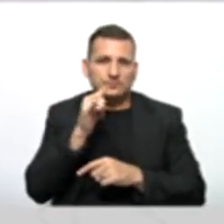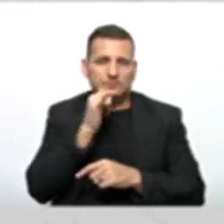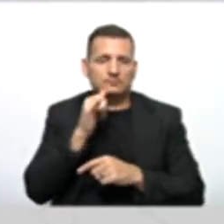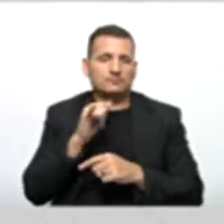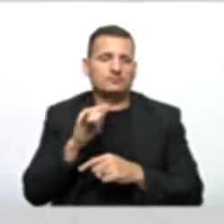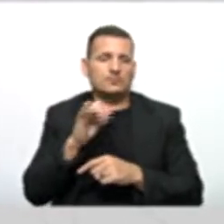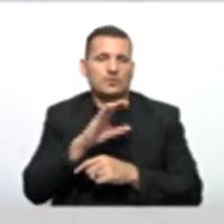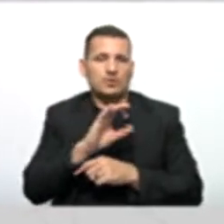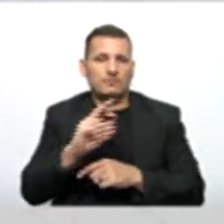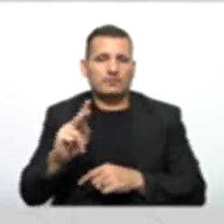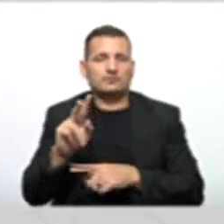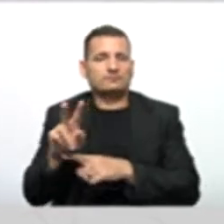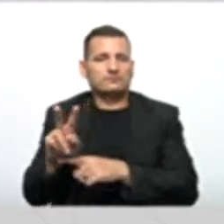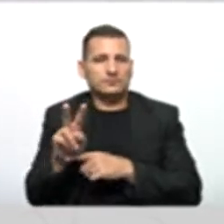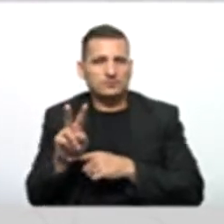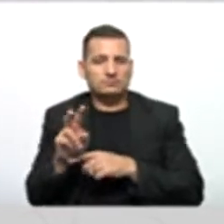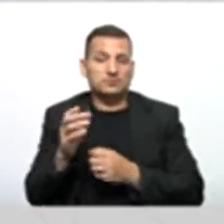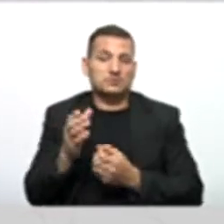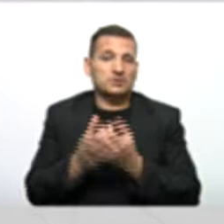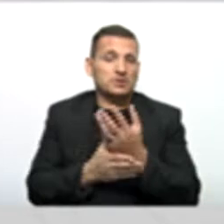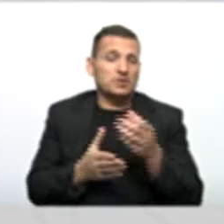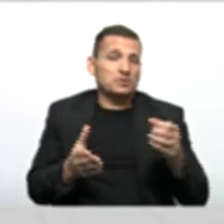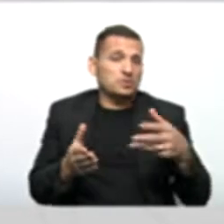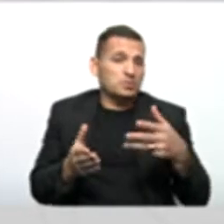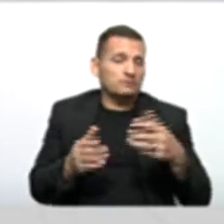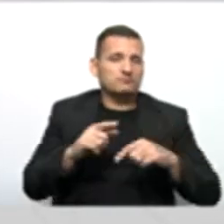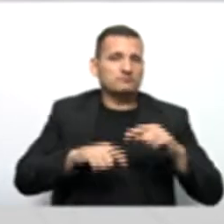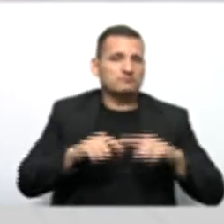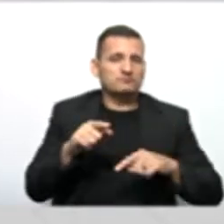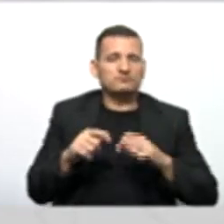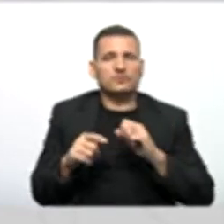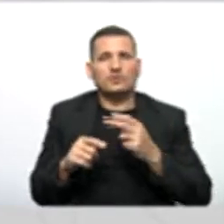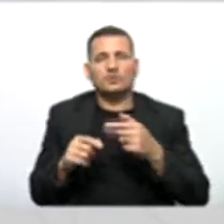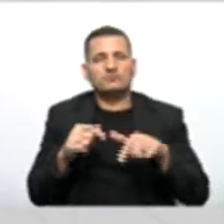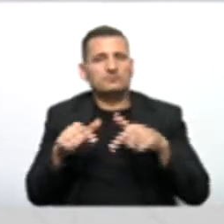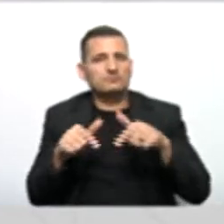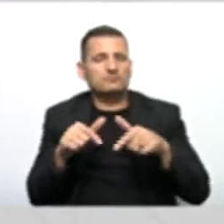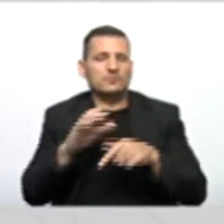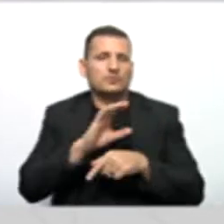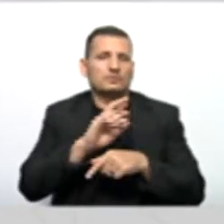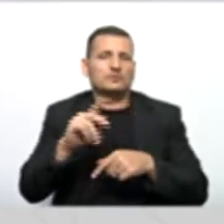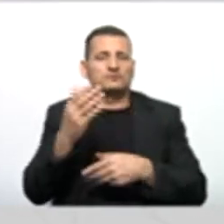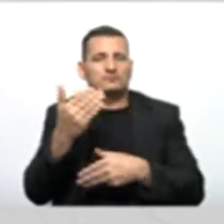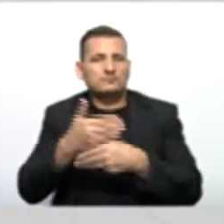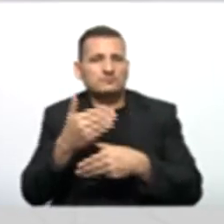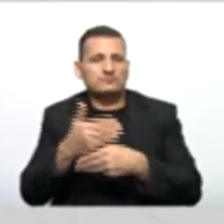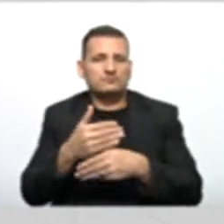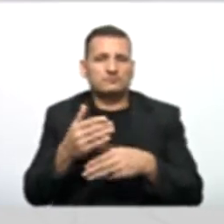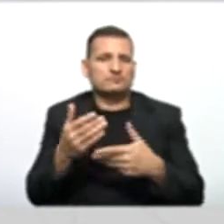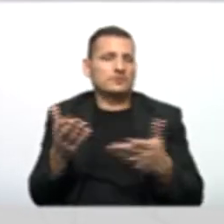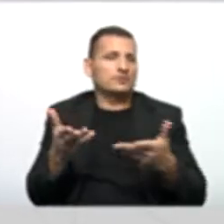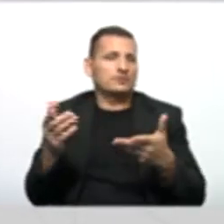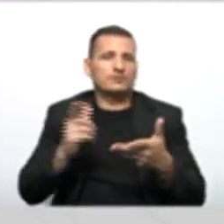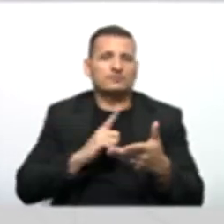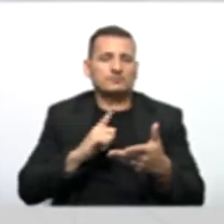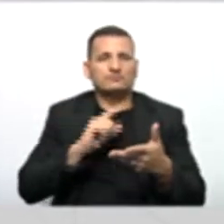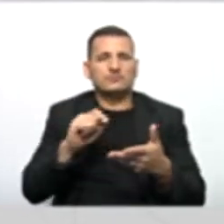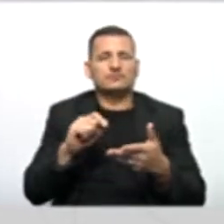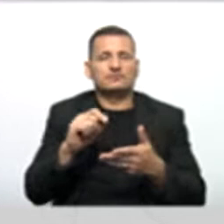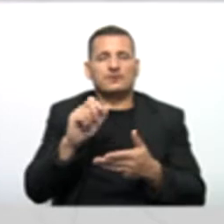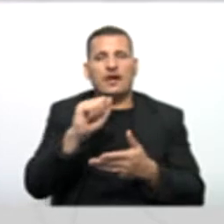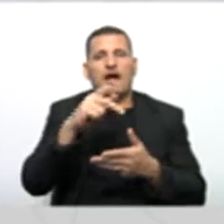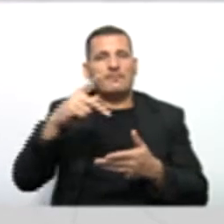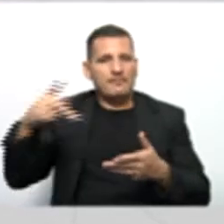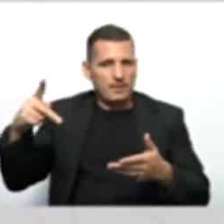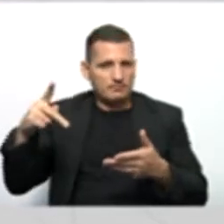nova linha de produtos, serviços, cooperativa de táxi, vou inovar, a gente tem aí agora o transporte por aplicativo, será